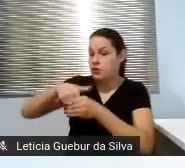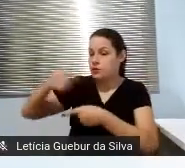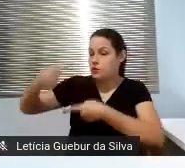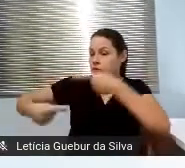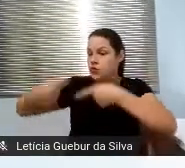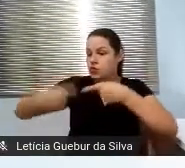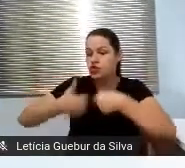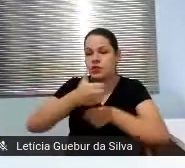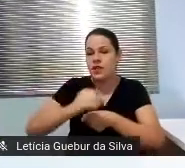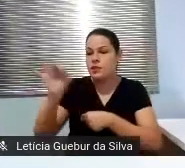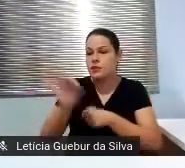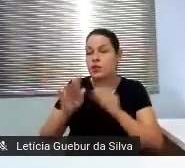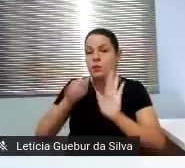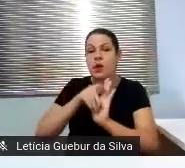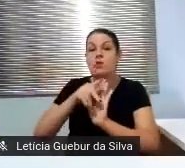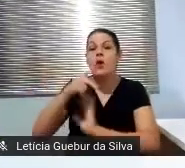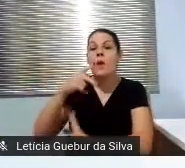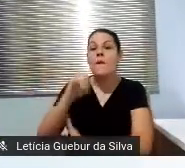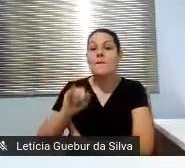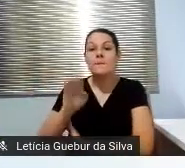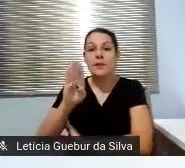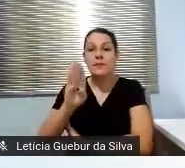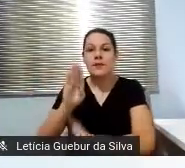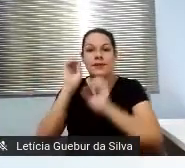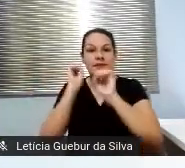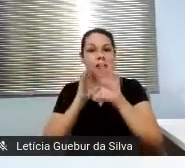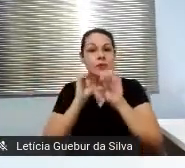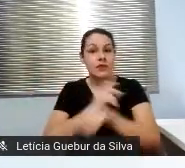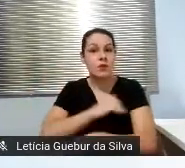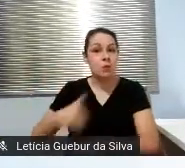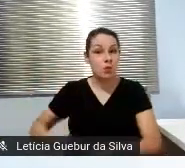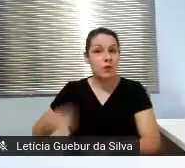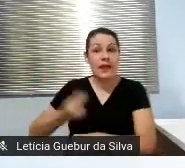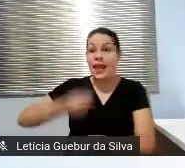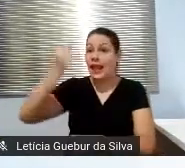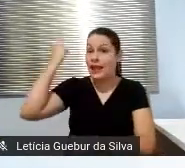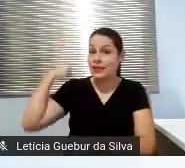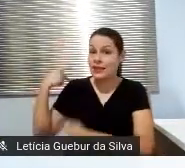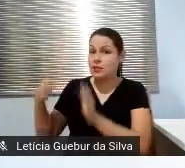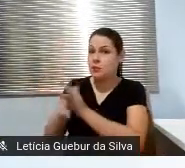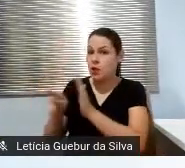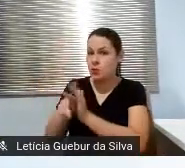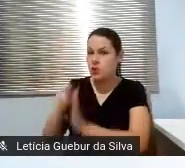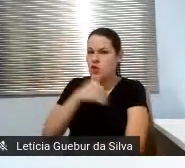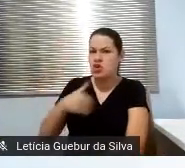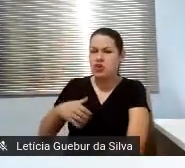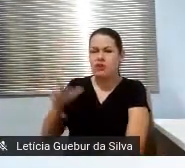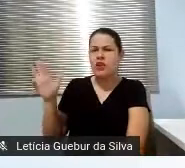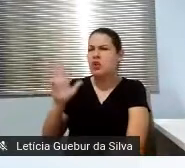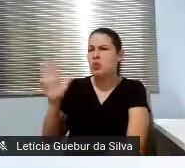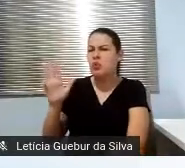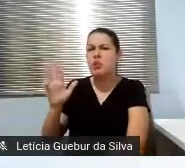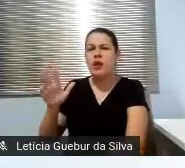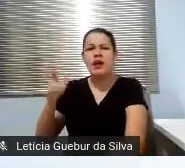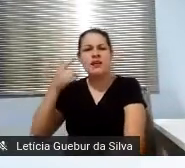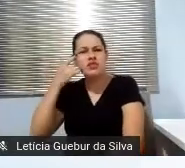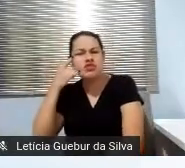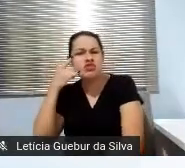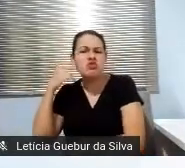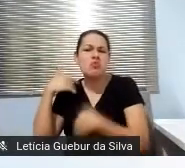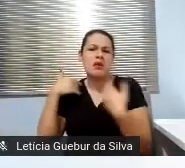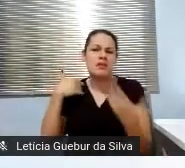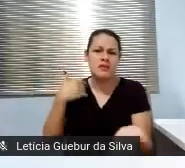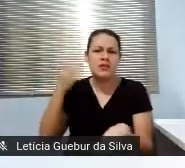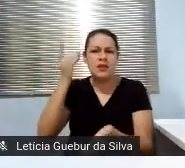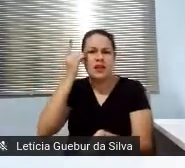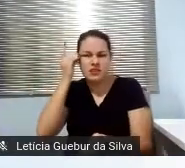do PIB para a educação pública, lá atrás, ainda no governo Lula, salvo engano, no governo Lula-Dilma, mas mais precisamente no